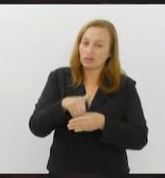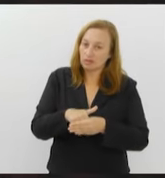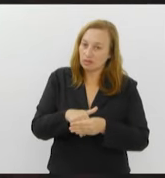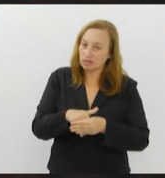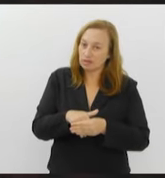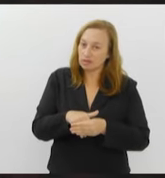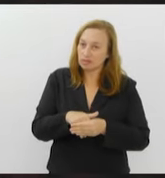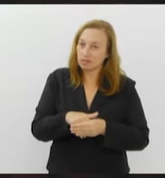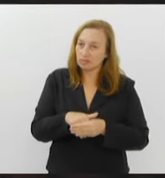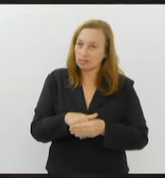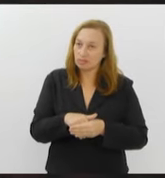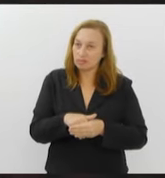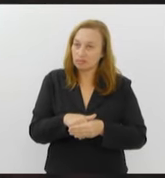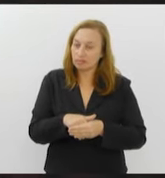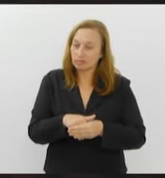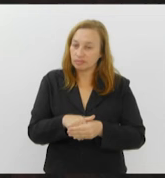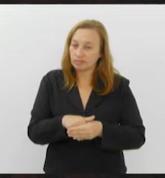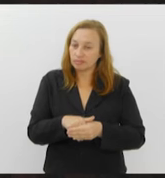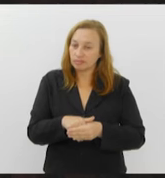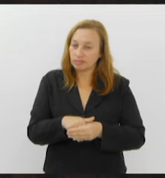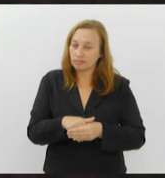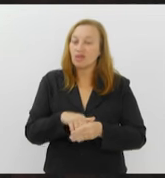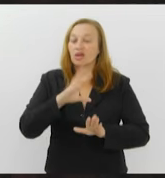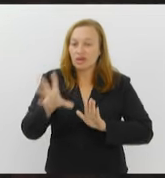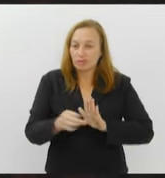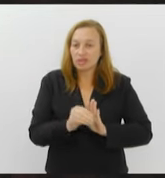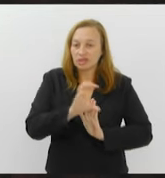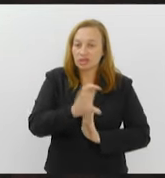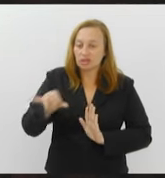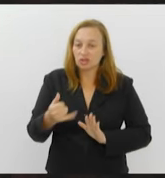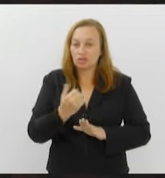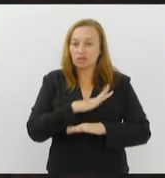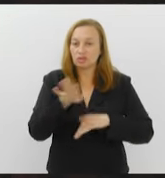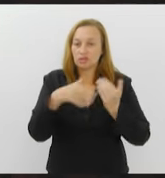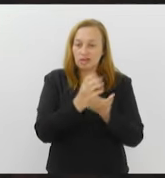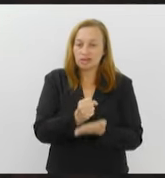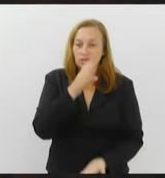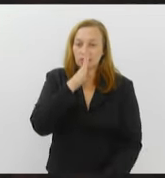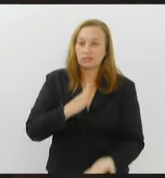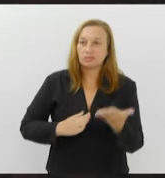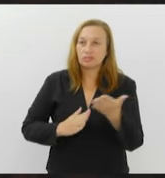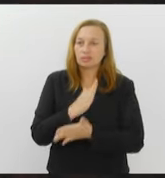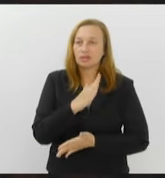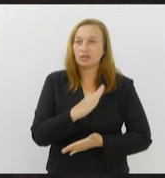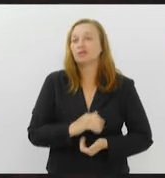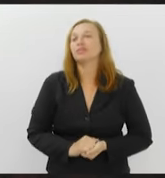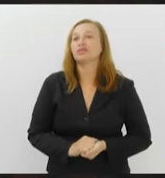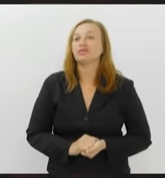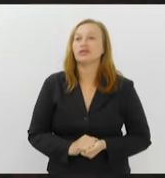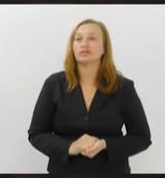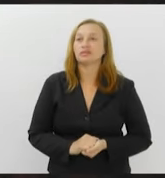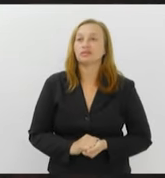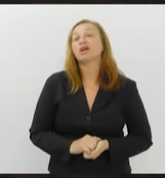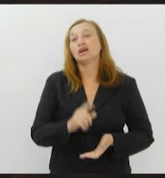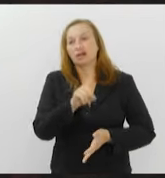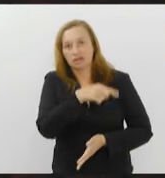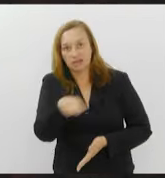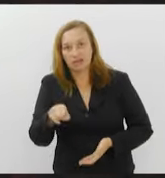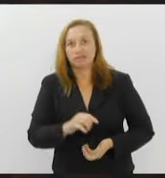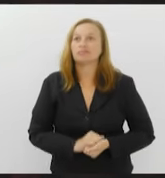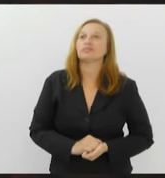discussão. Em votação, a emenda da CCJ. Senhores que aprovam, permaneçam como estão.